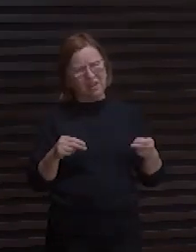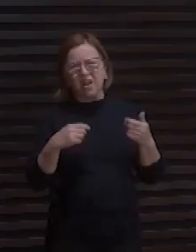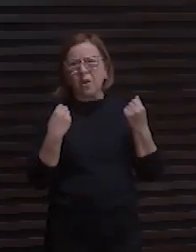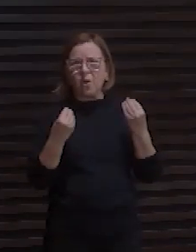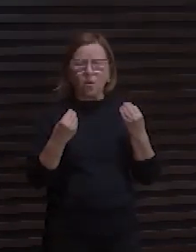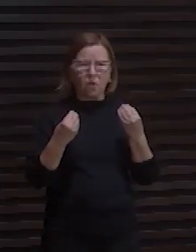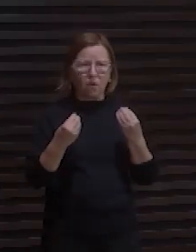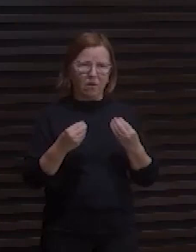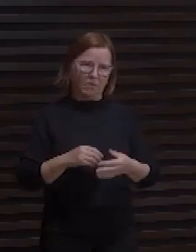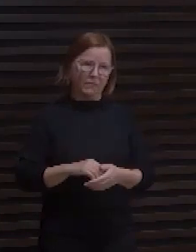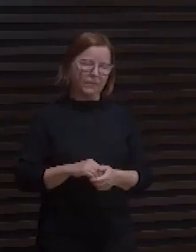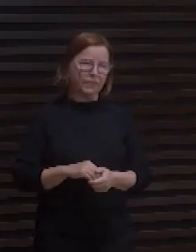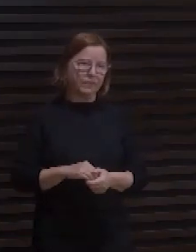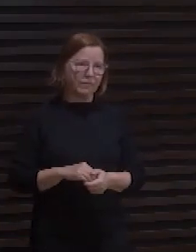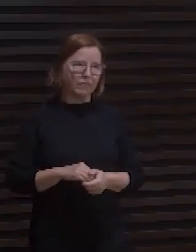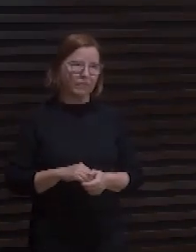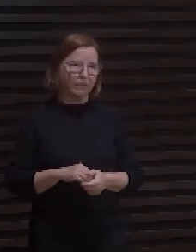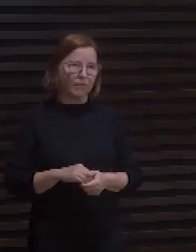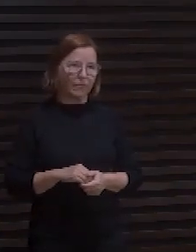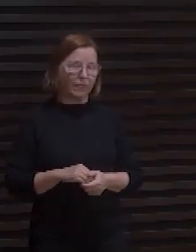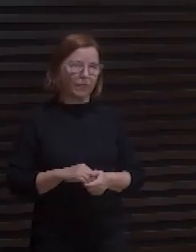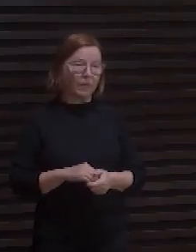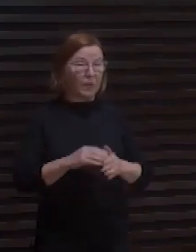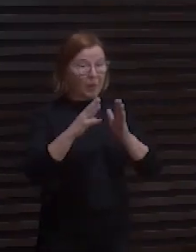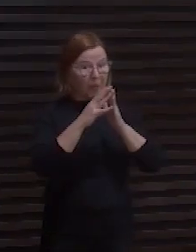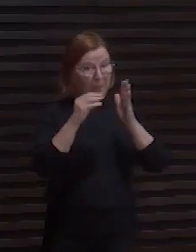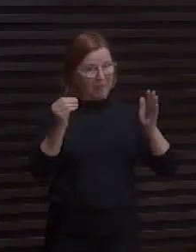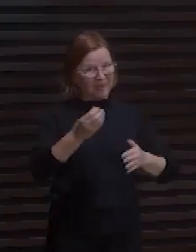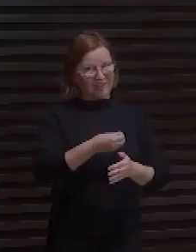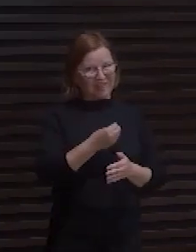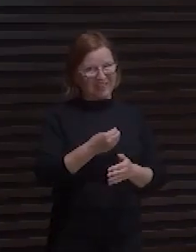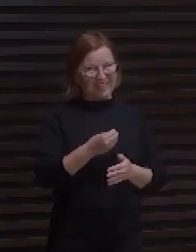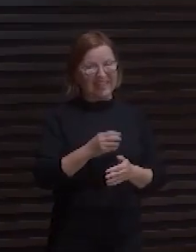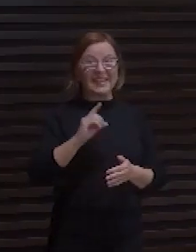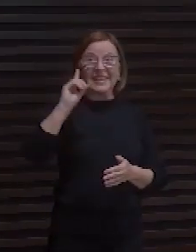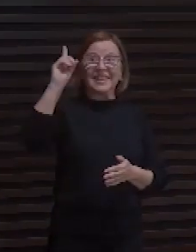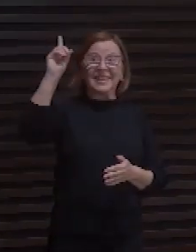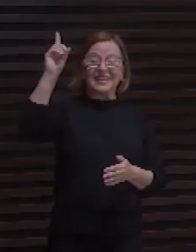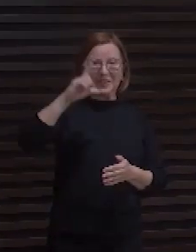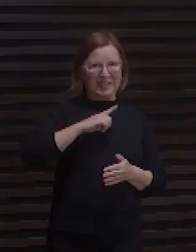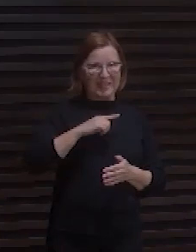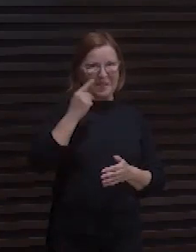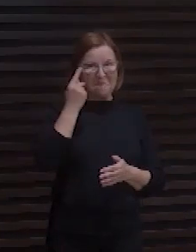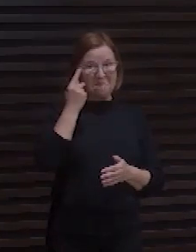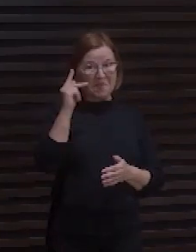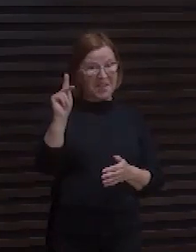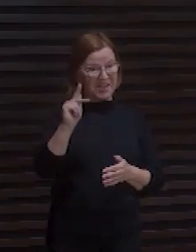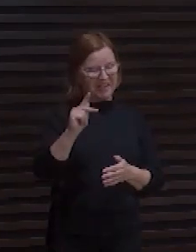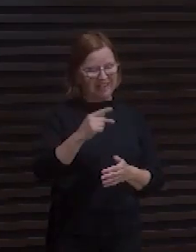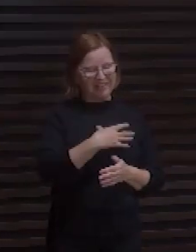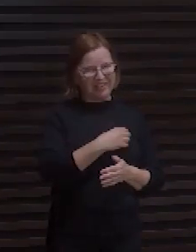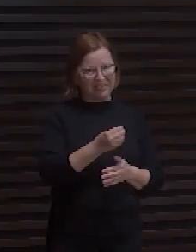Então, o padrão de vida estabelecido por Deus para seus filhos, ele é